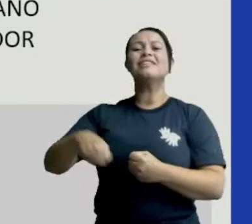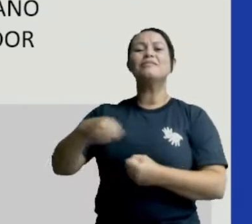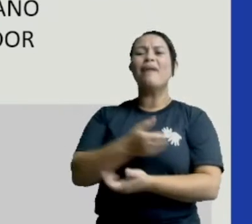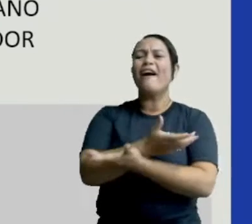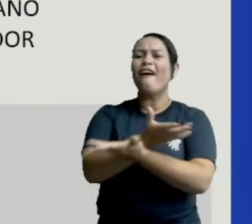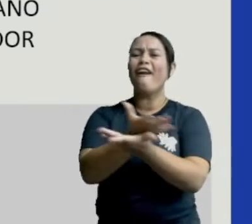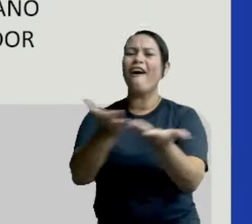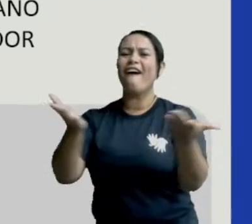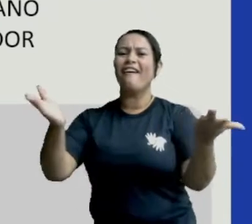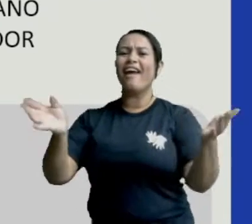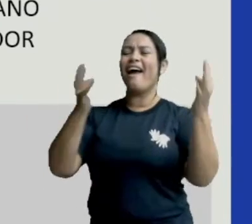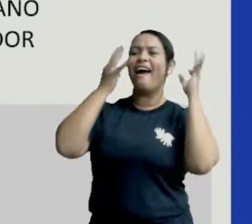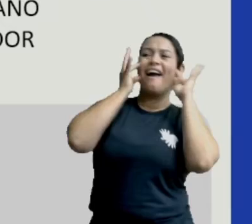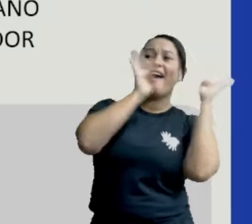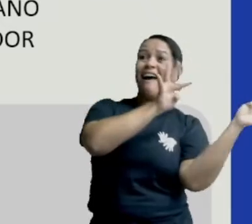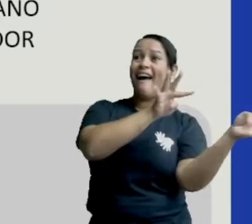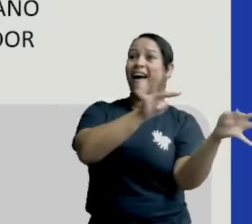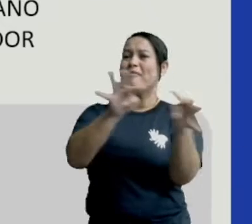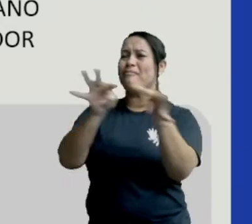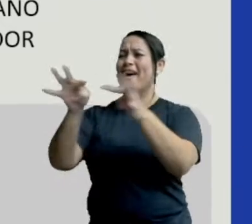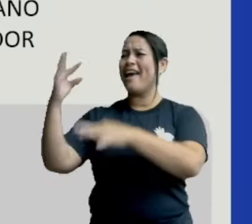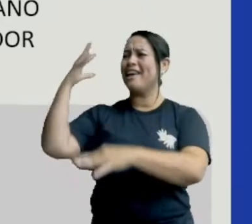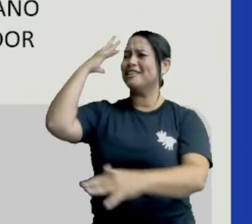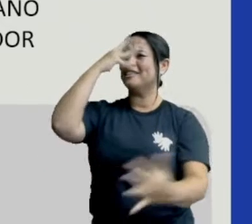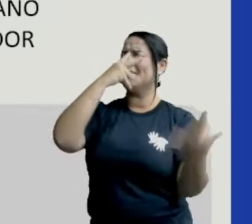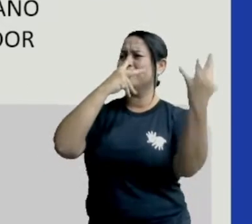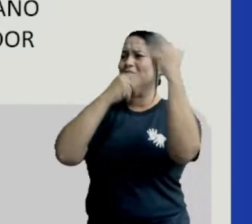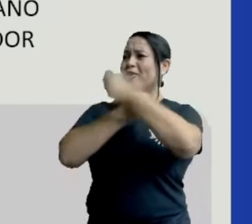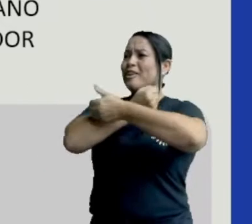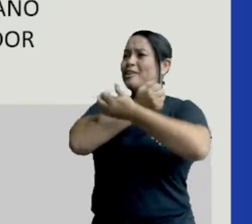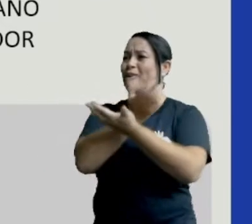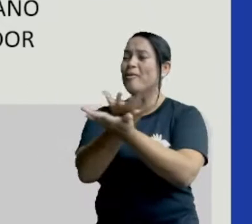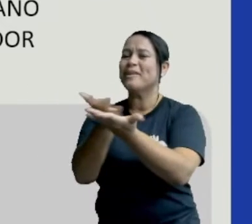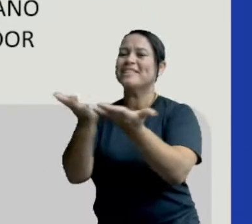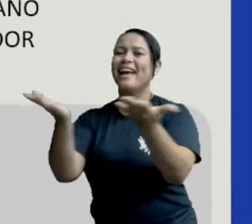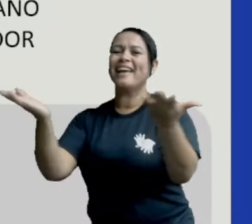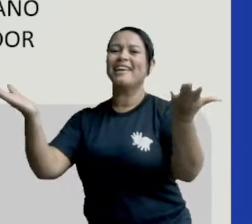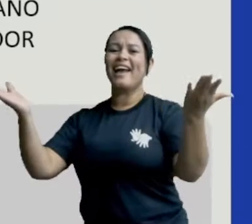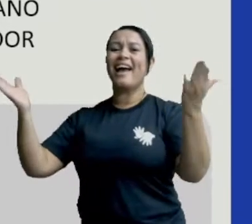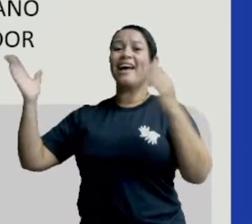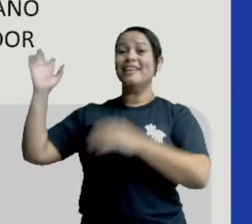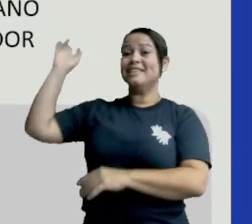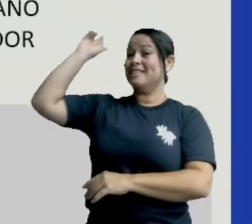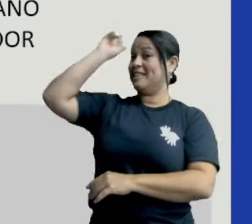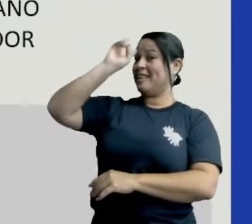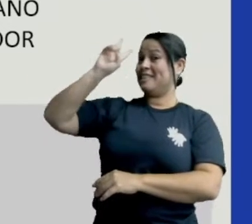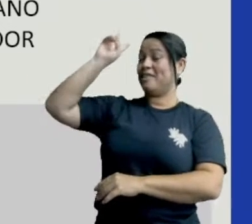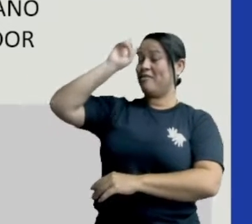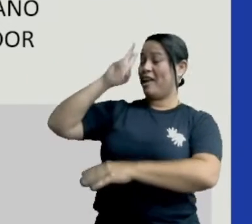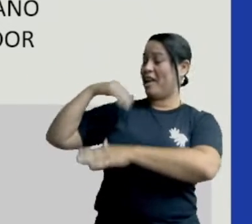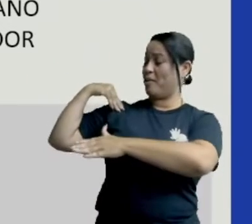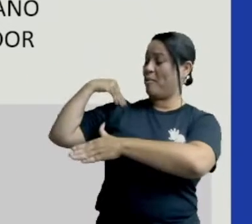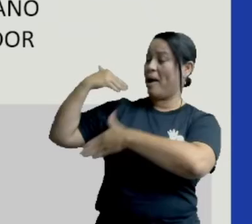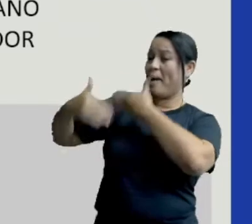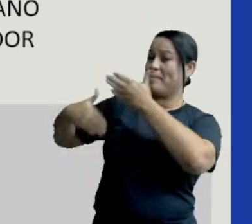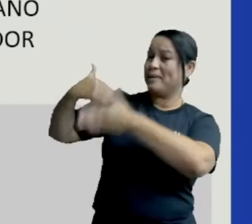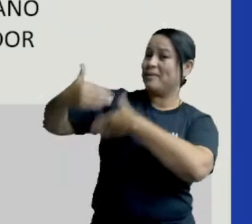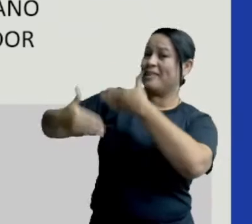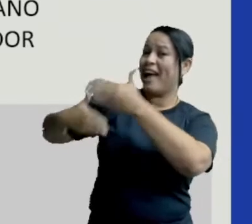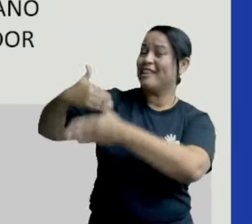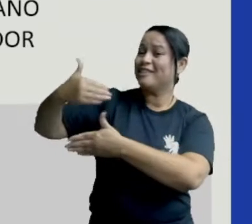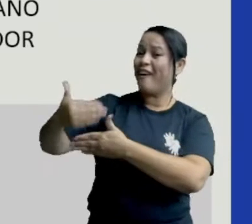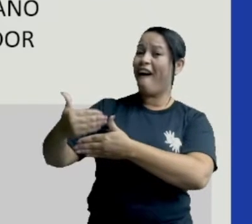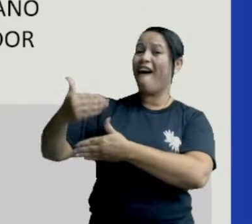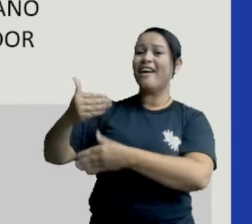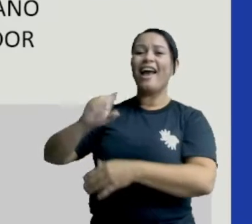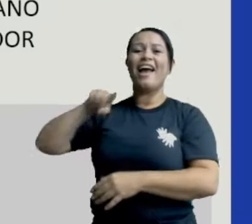tuas irmãs de maior glória, aparecem visões de sobranceira, escrevendo o